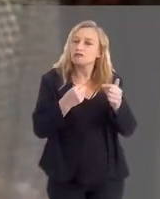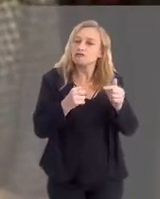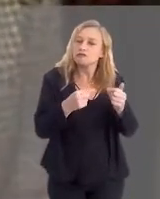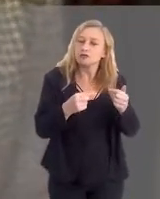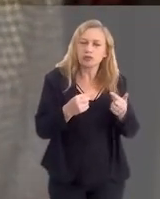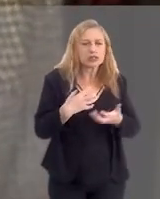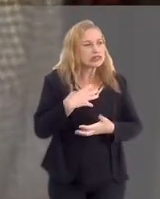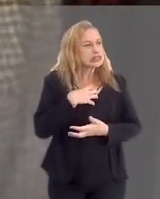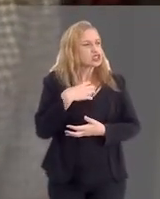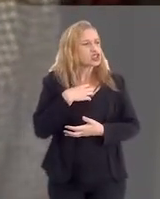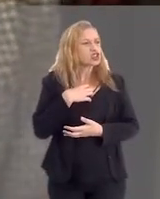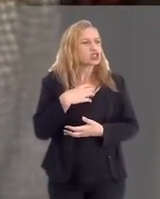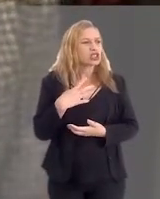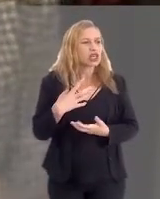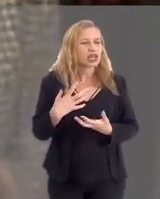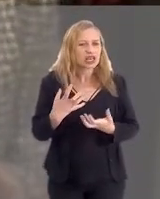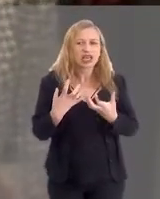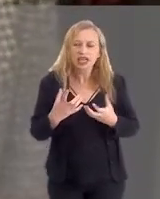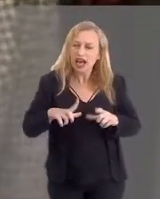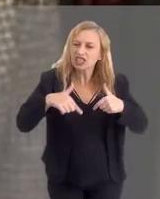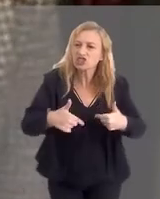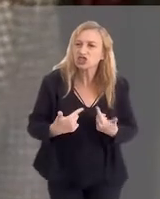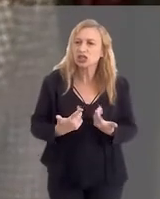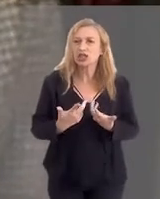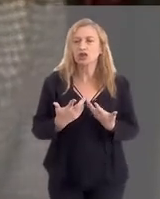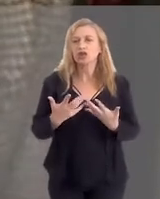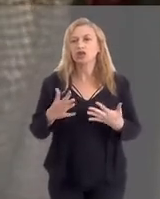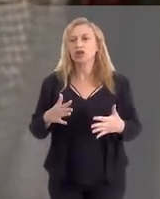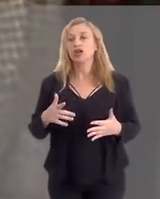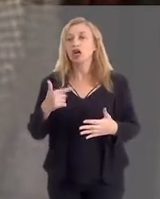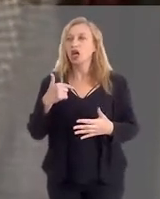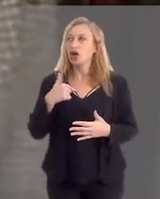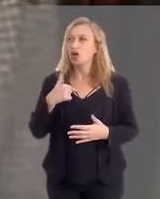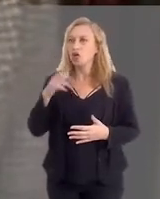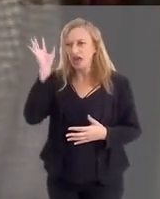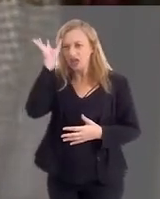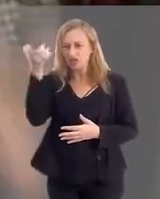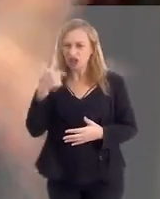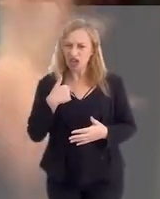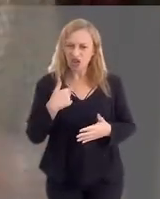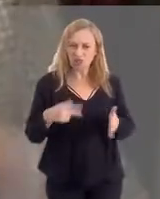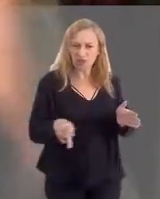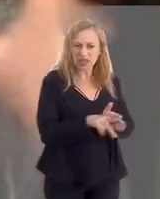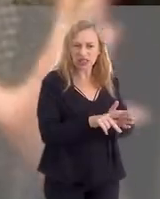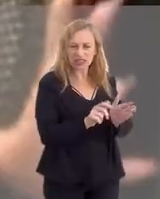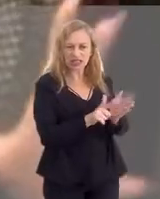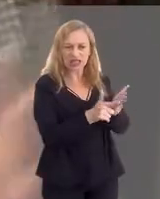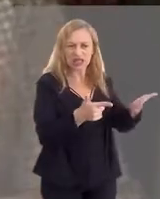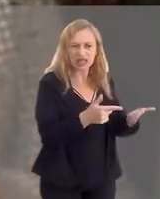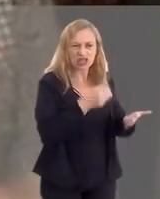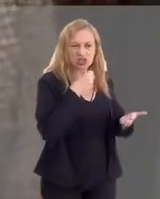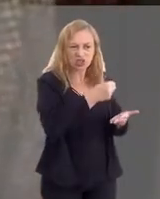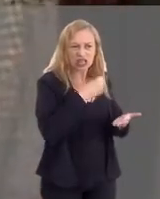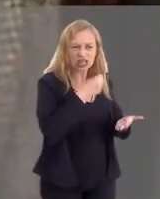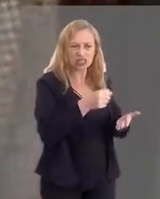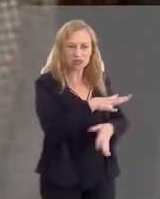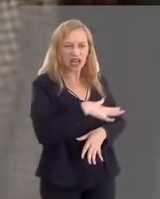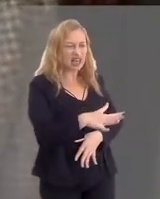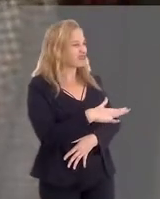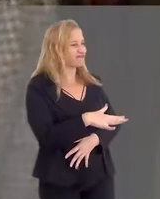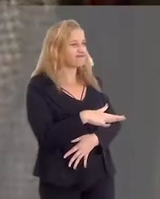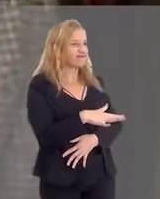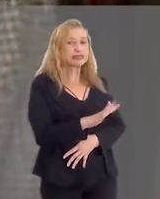mais provocada eu ficava a querer fazer alguma coisa. Então, quando eu resolvo que eu não vou ficar no jornalismo, eu estava ali